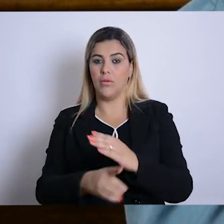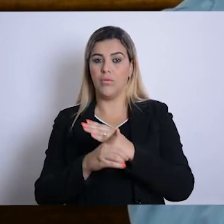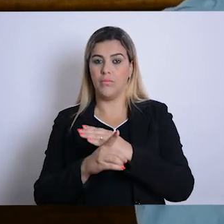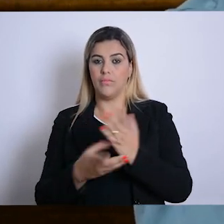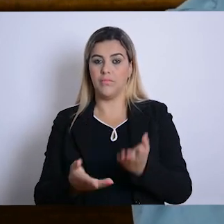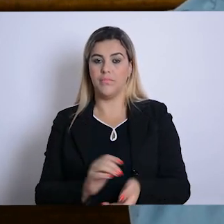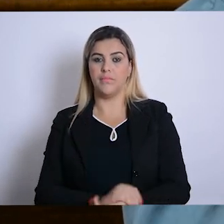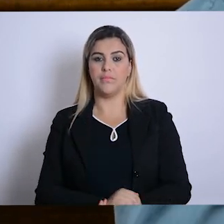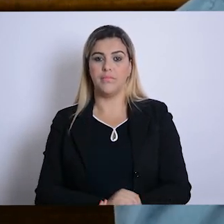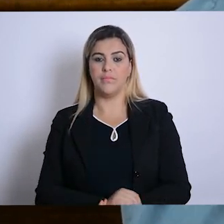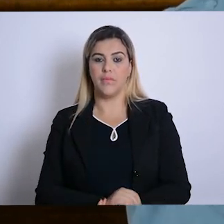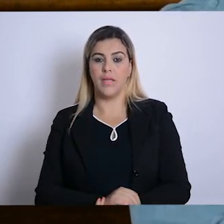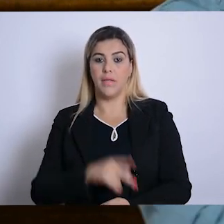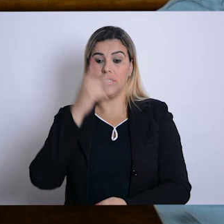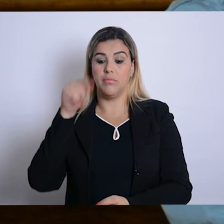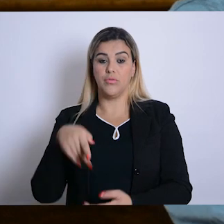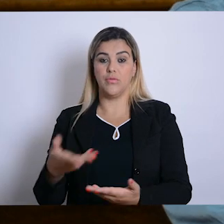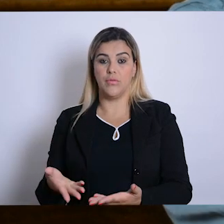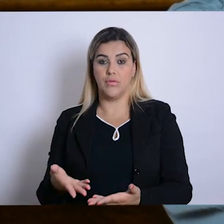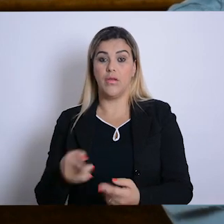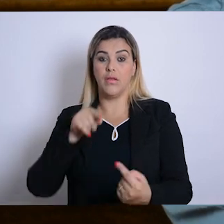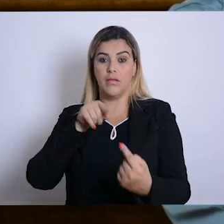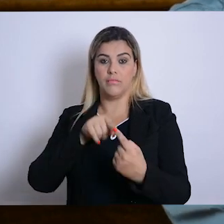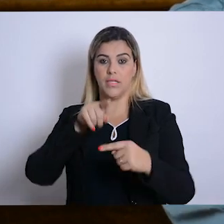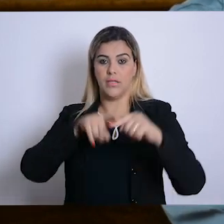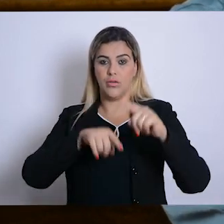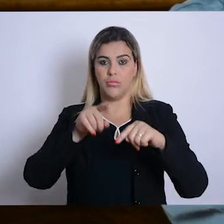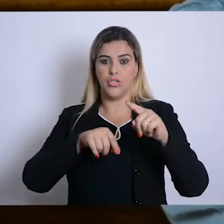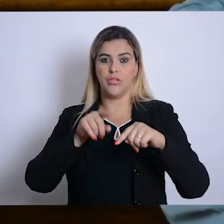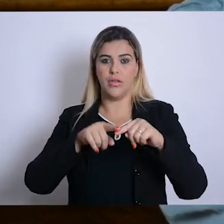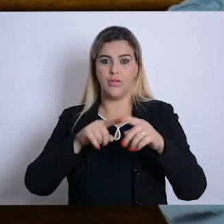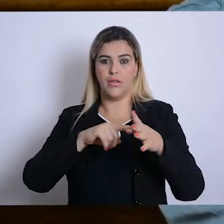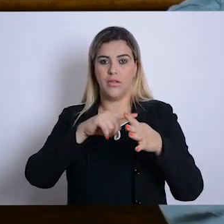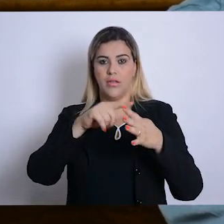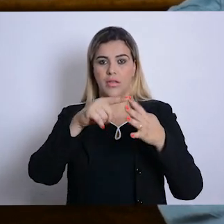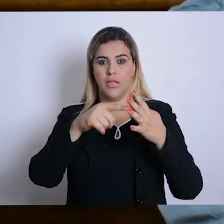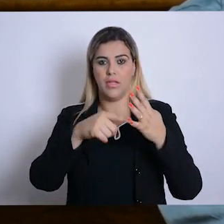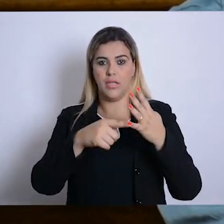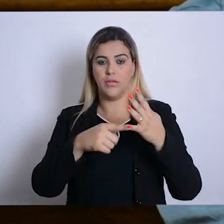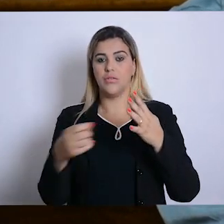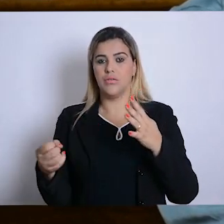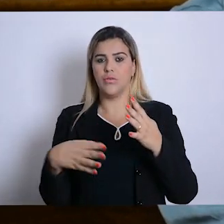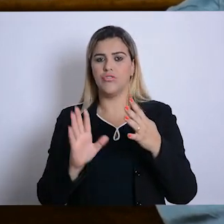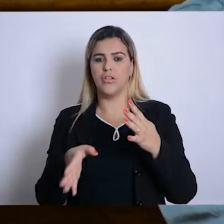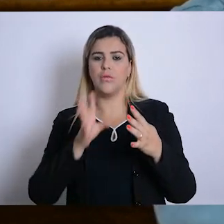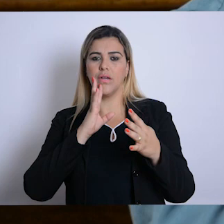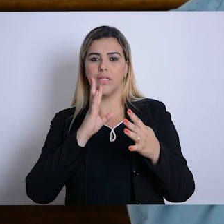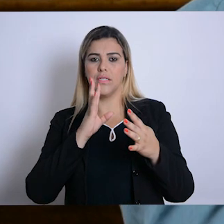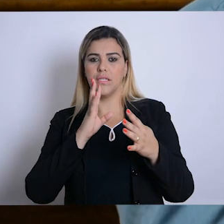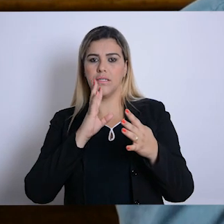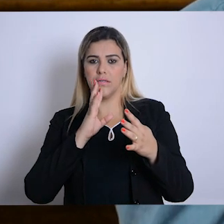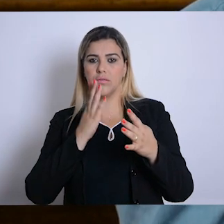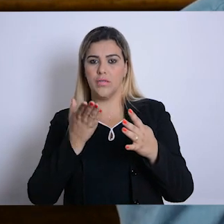Esse objeto é algo novo. Esses quatro elementos aqui, eles são muito conhecidos de todos, inclusive